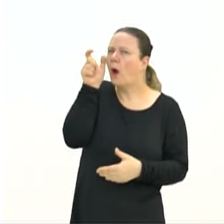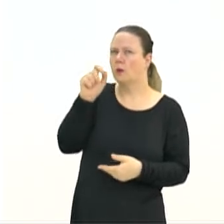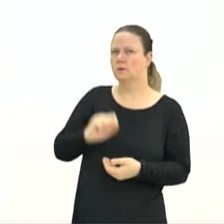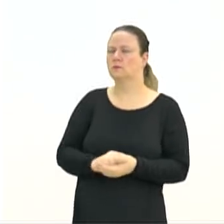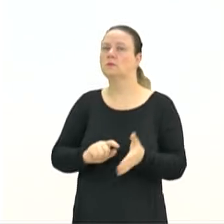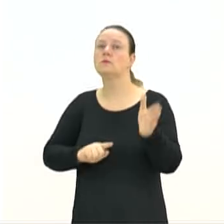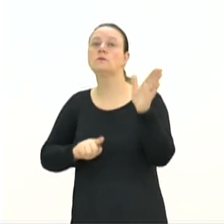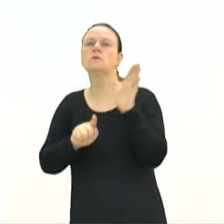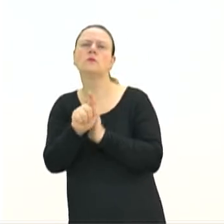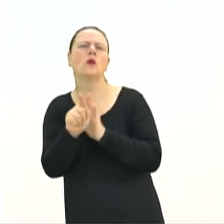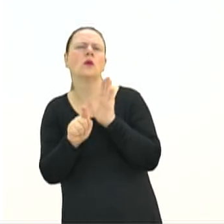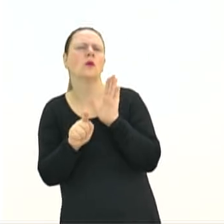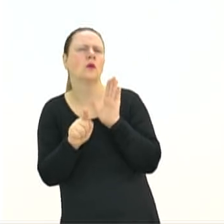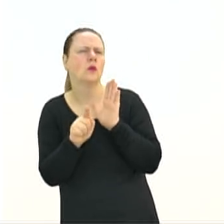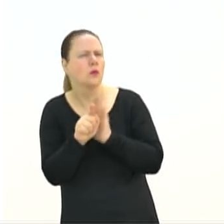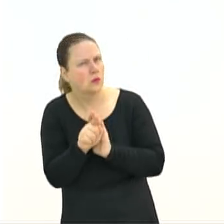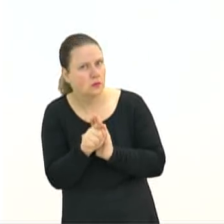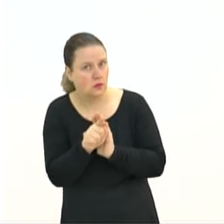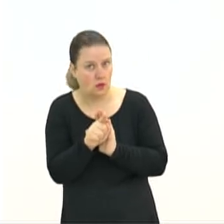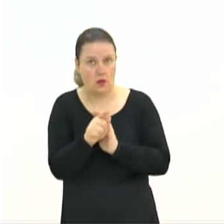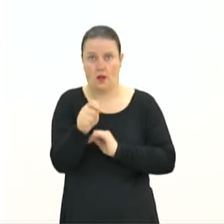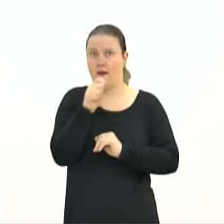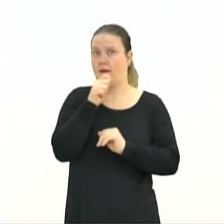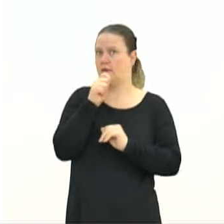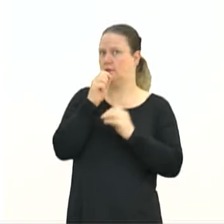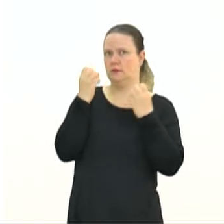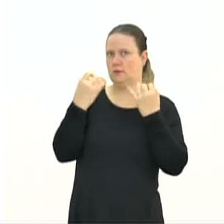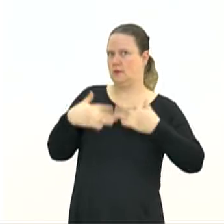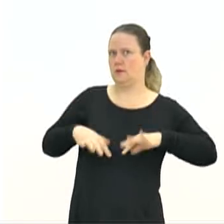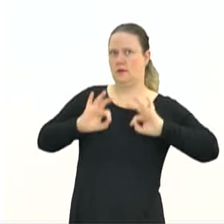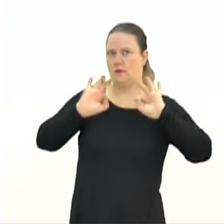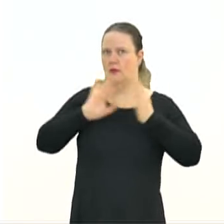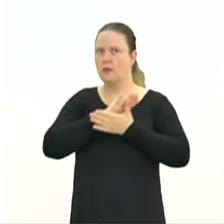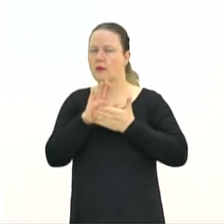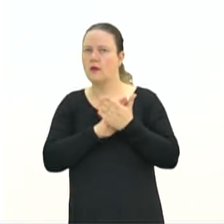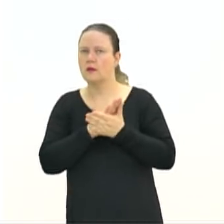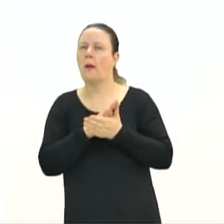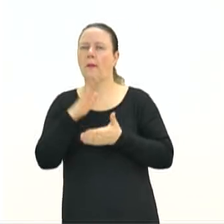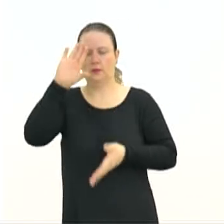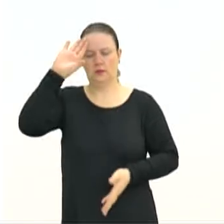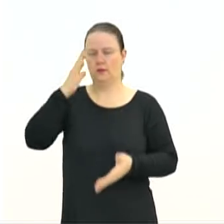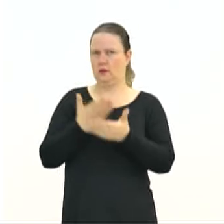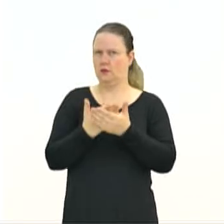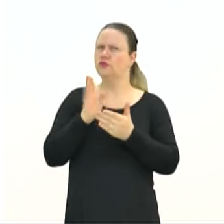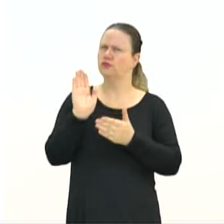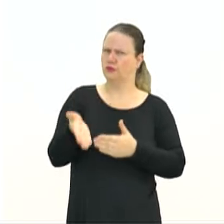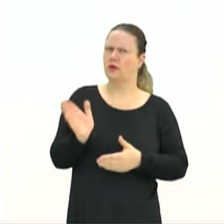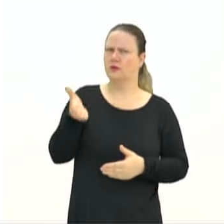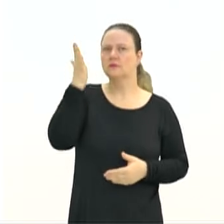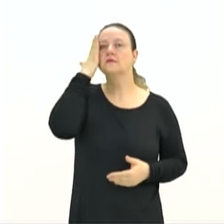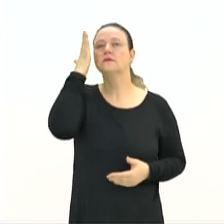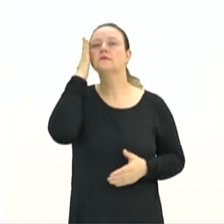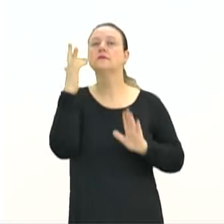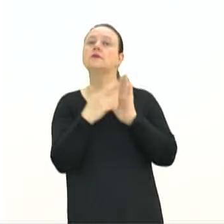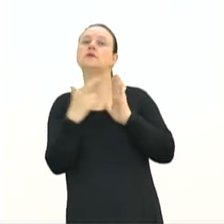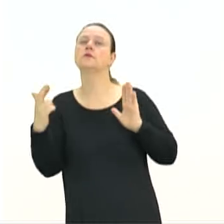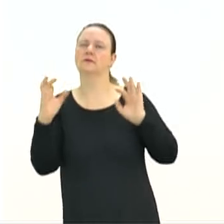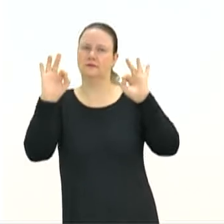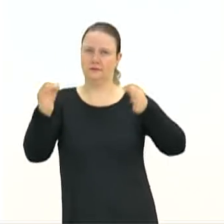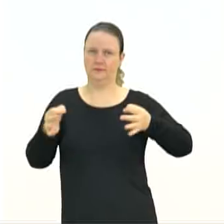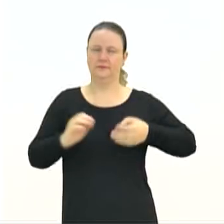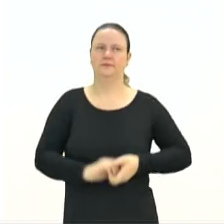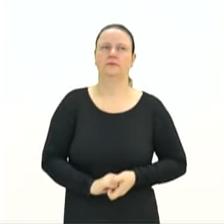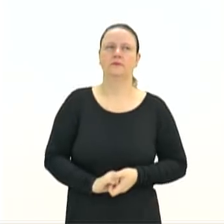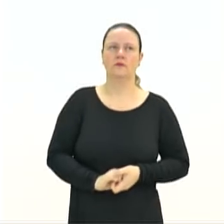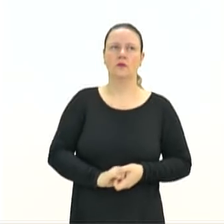vou perguntar algo para vocês. A gente não falou nada sobre ela ainda, né? Mas você já é capaz de responder. A figura abaixo representa uma pirâmide